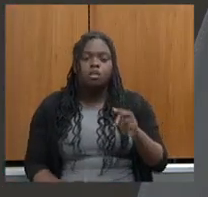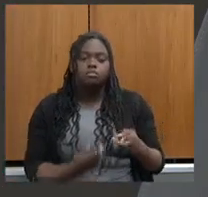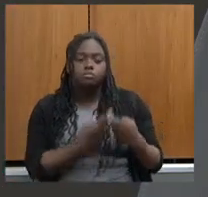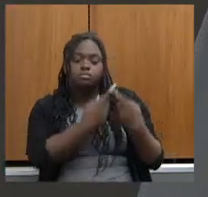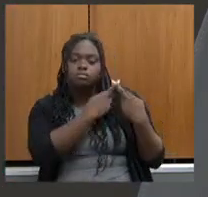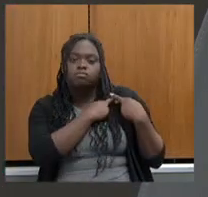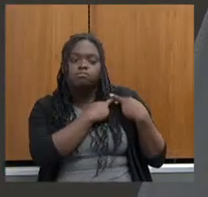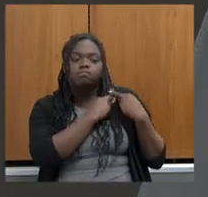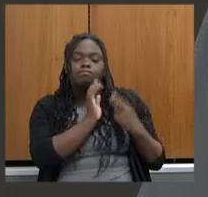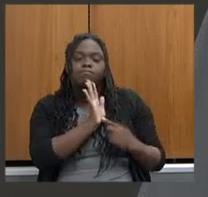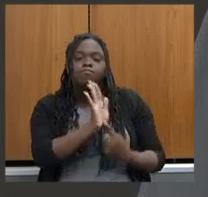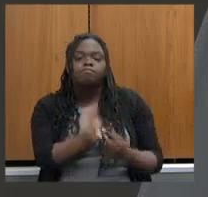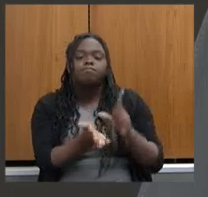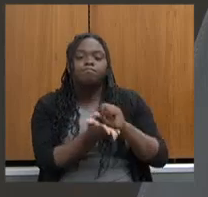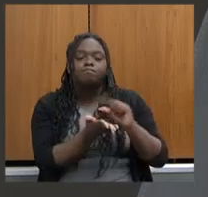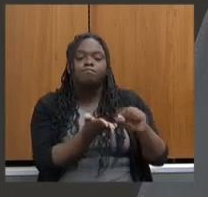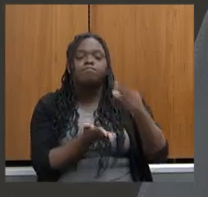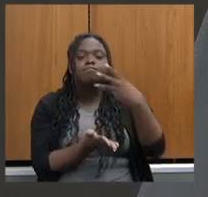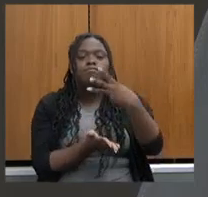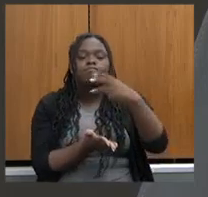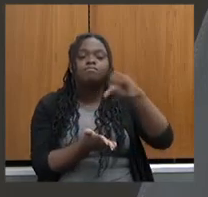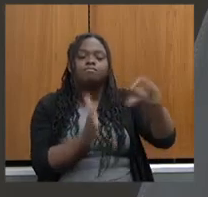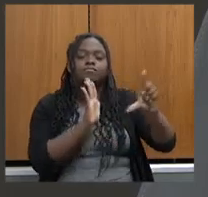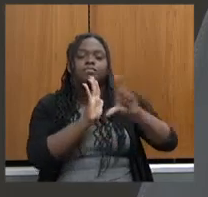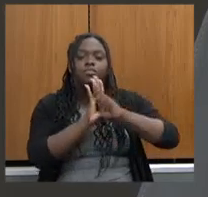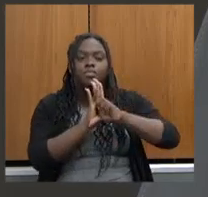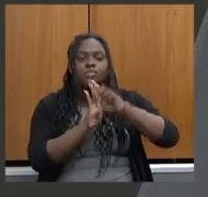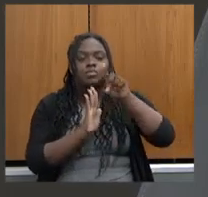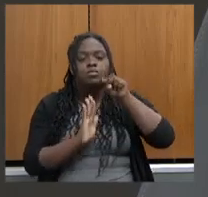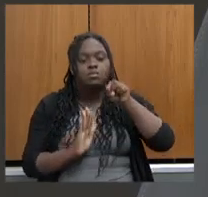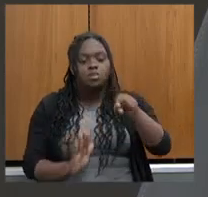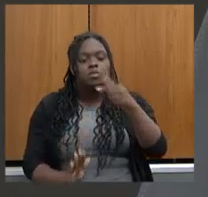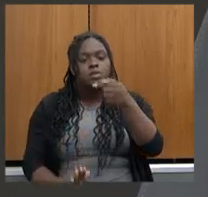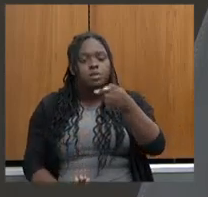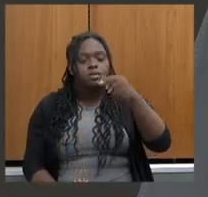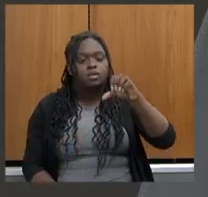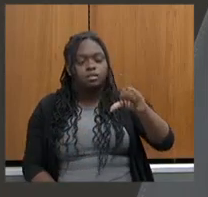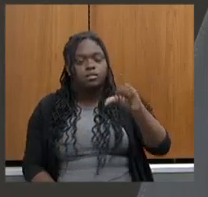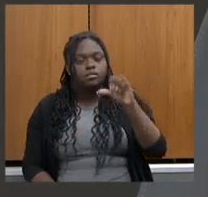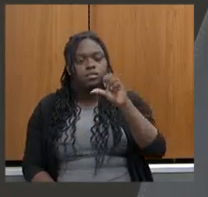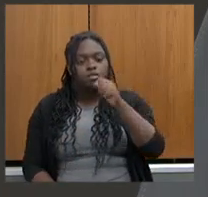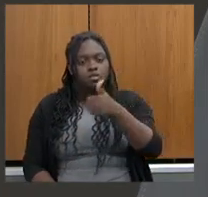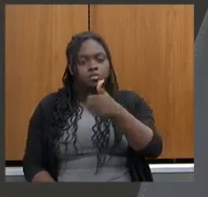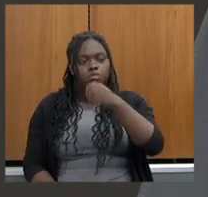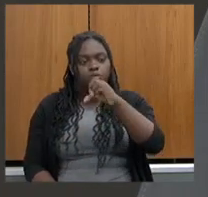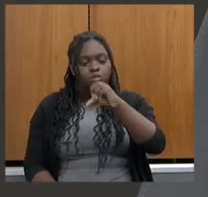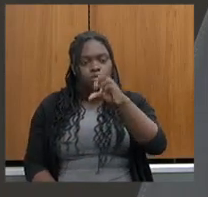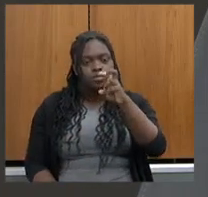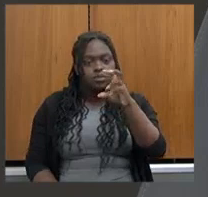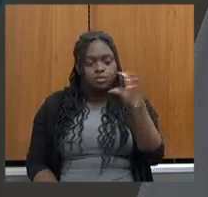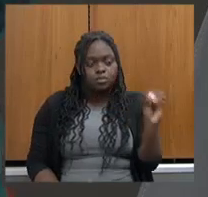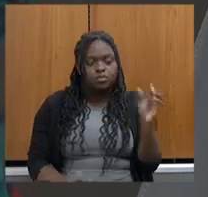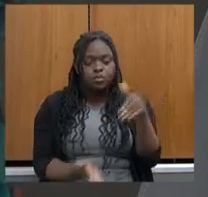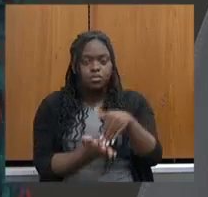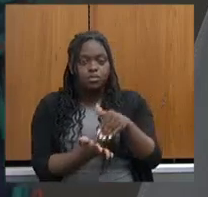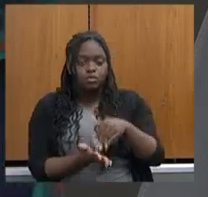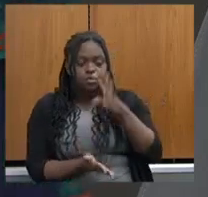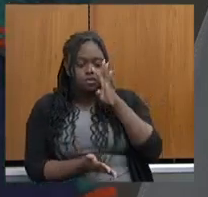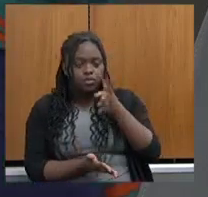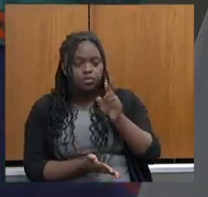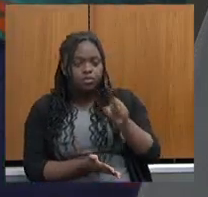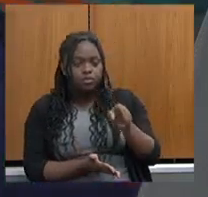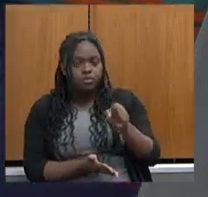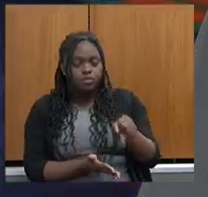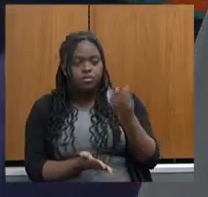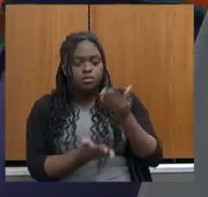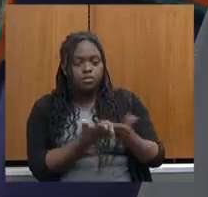previstos no Artigo 39 da Lei 1079 de 1950 e ao final condená-lo a